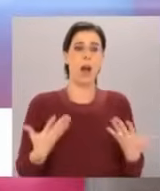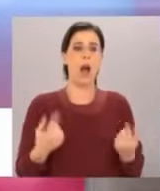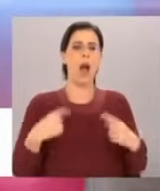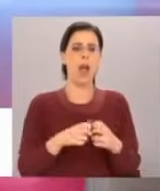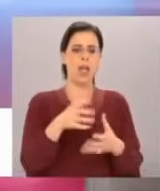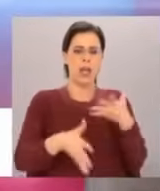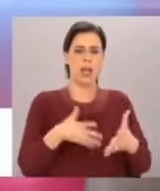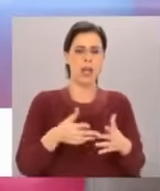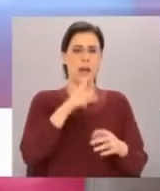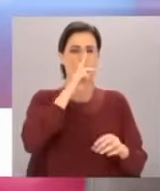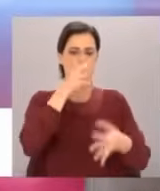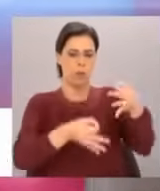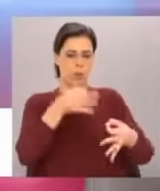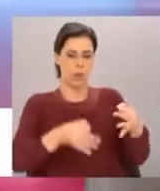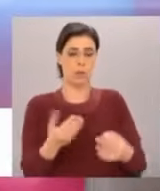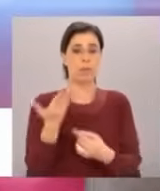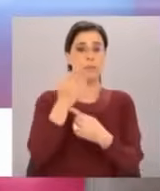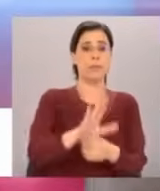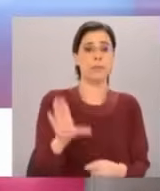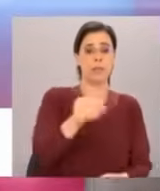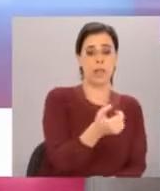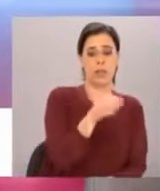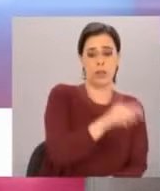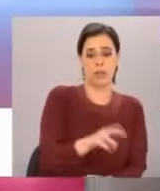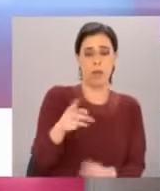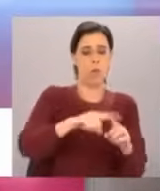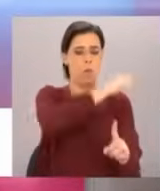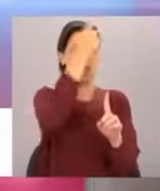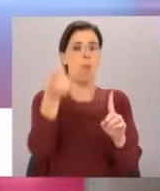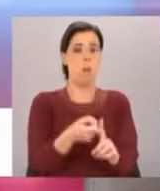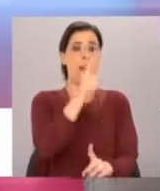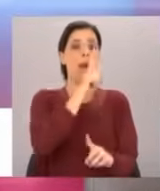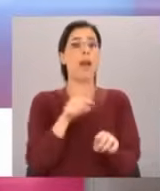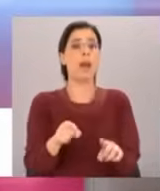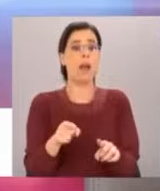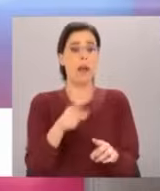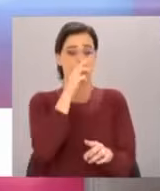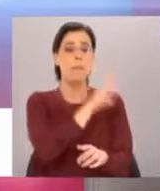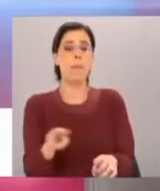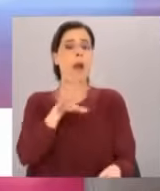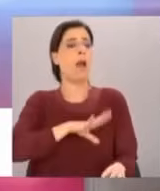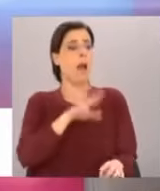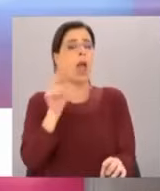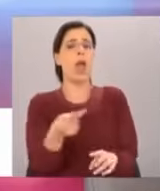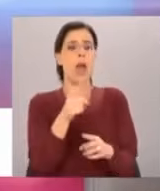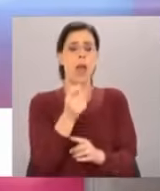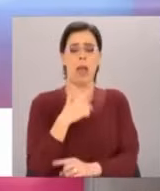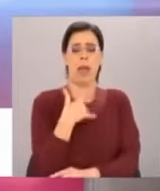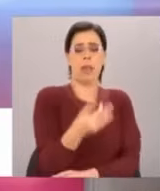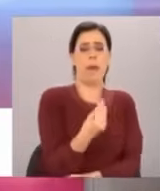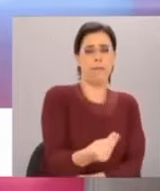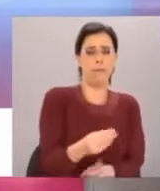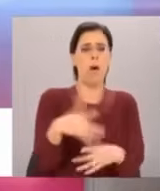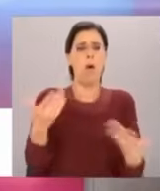atualmente existe a indústria petrolífera falamos por exemplo de mais 500 milhões de euros online e quem está usufruir destes milhões de euros é por exemplo a EDP